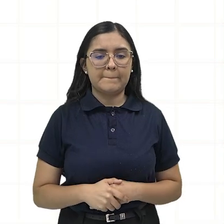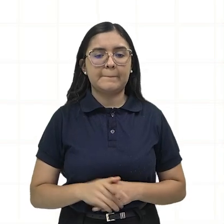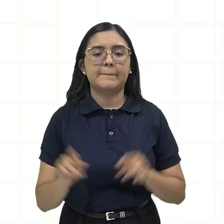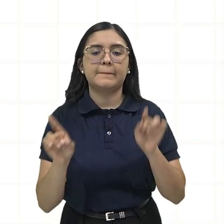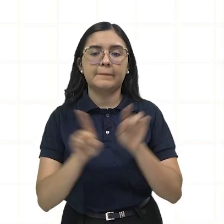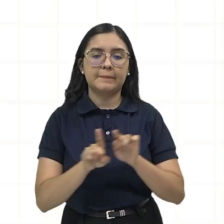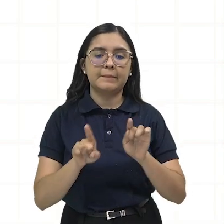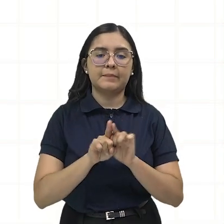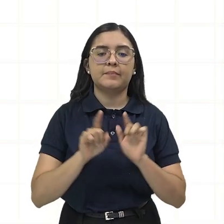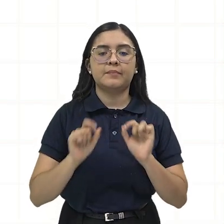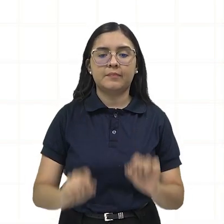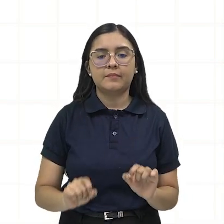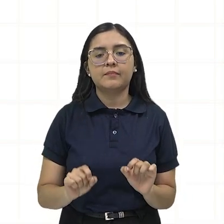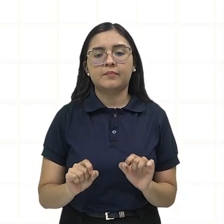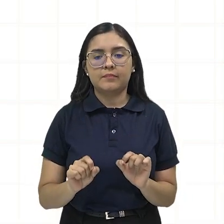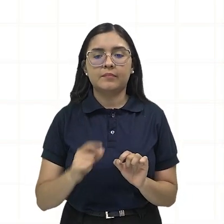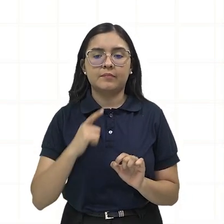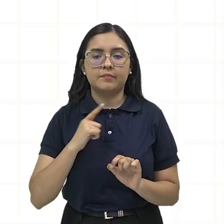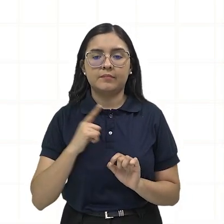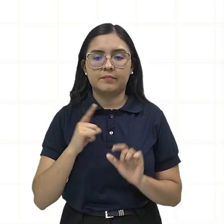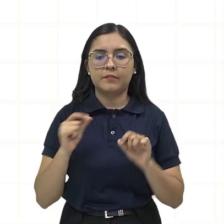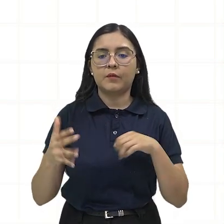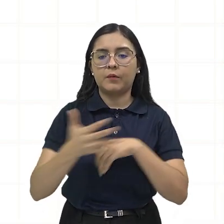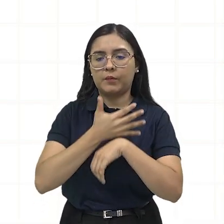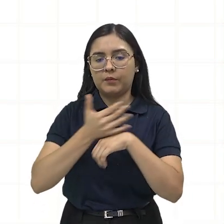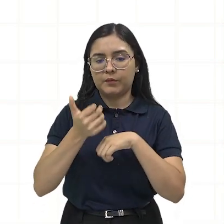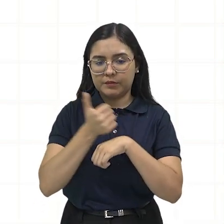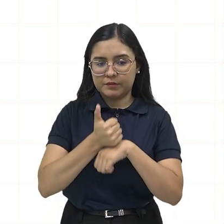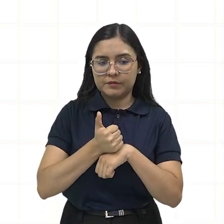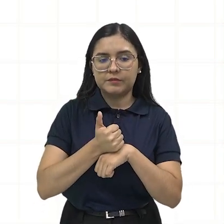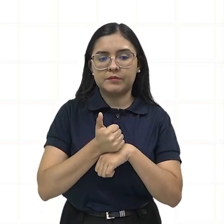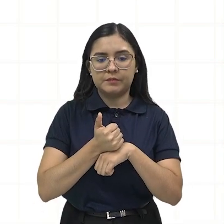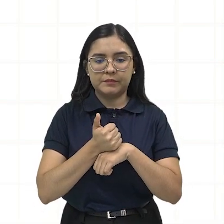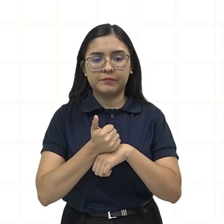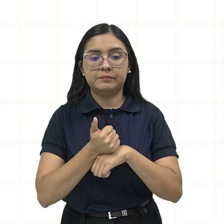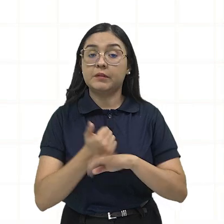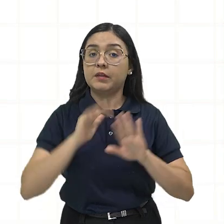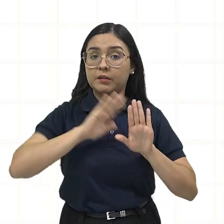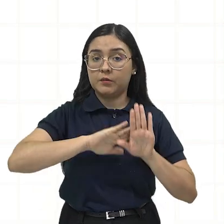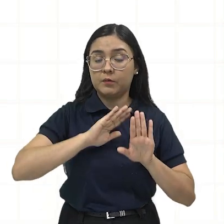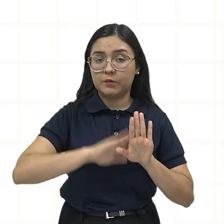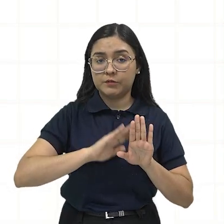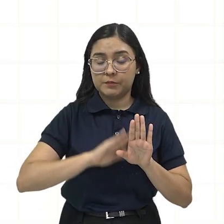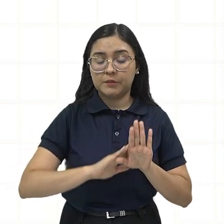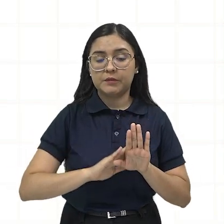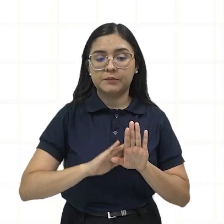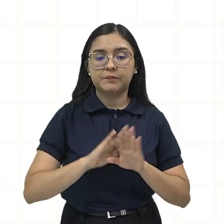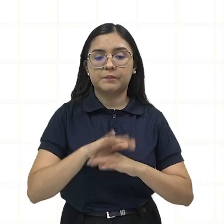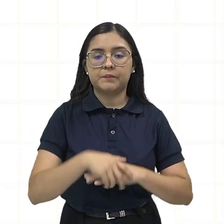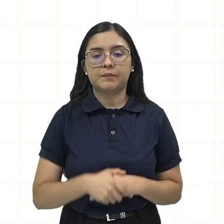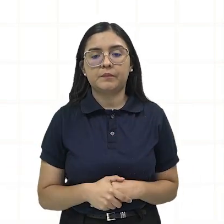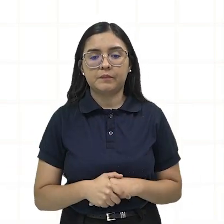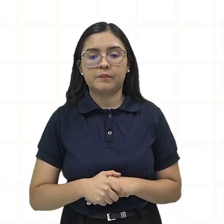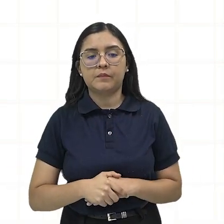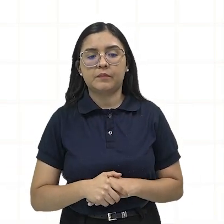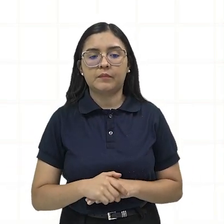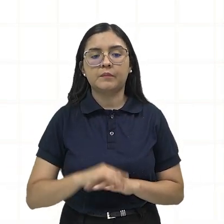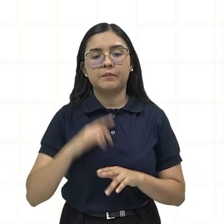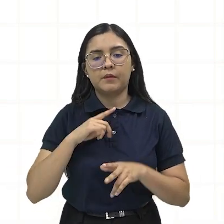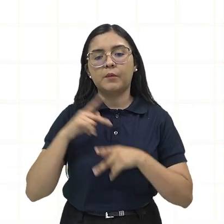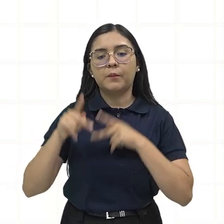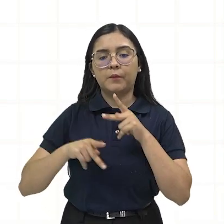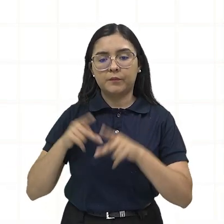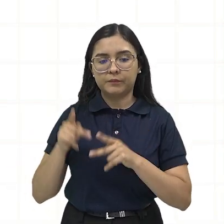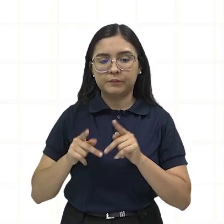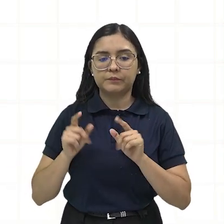passivo de ser, basicamente, colonizado ideologicamente, por assim dizer, pelos